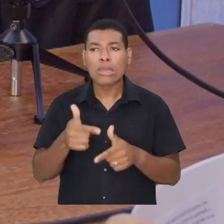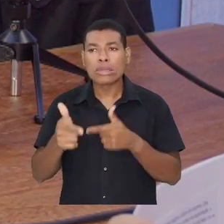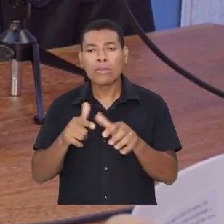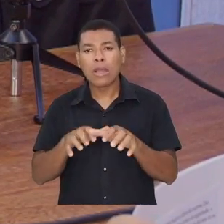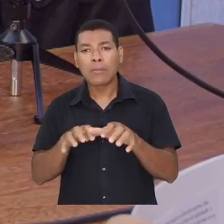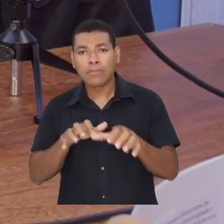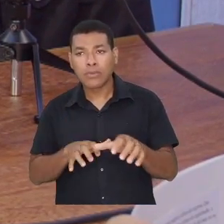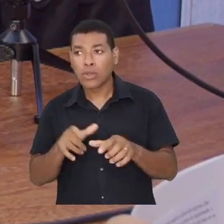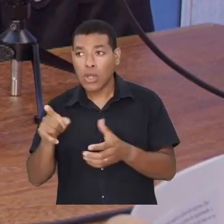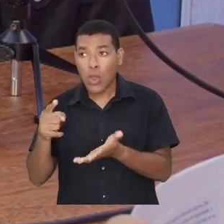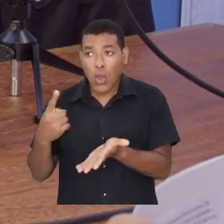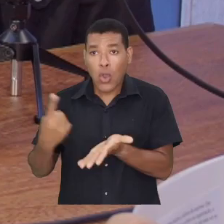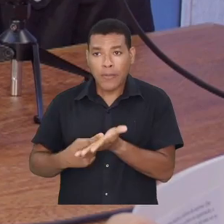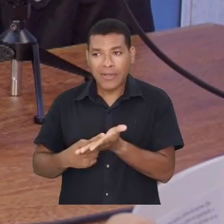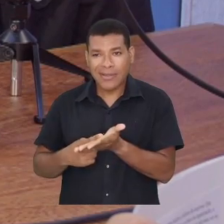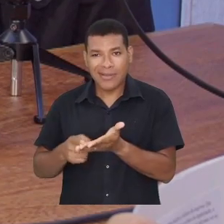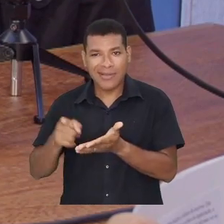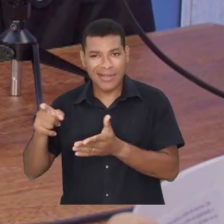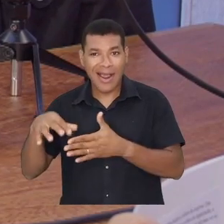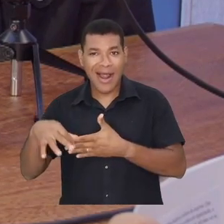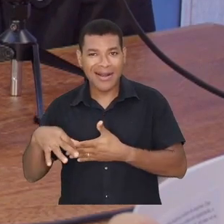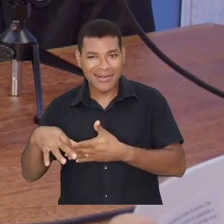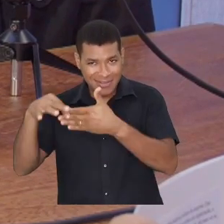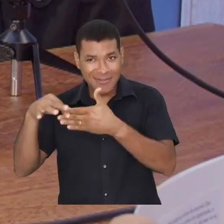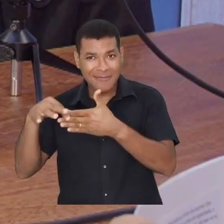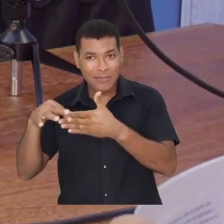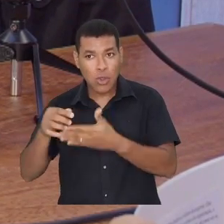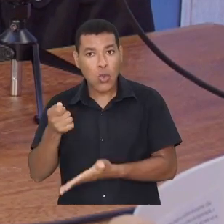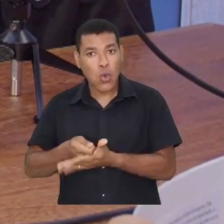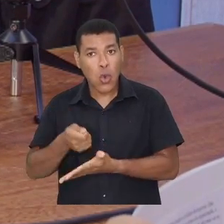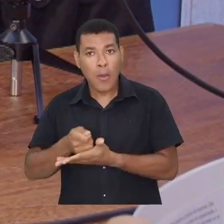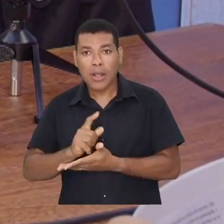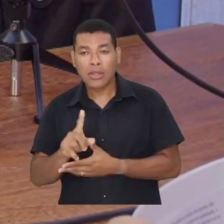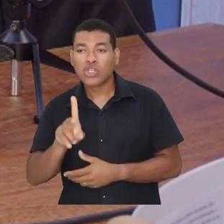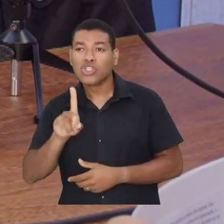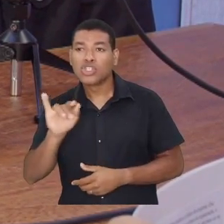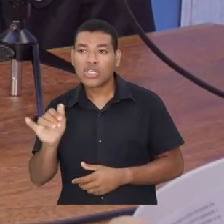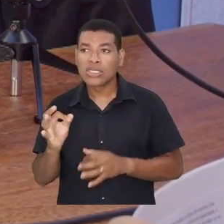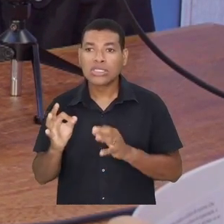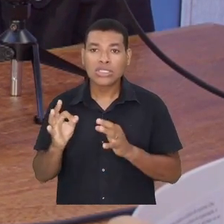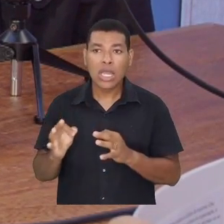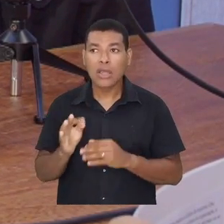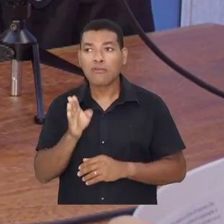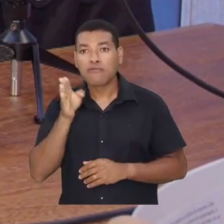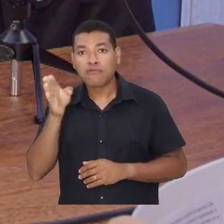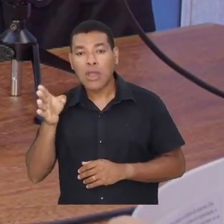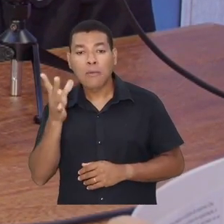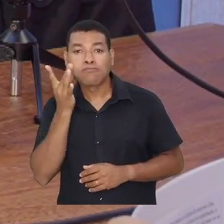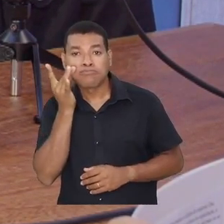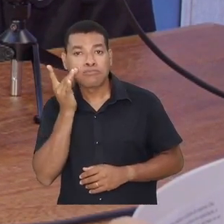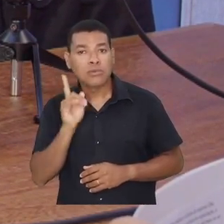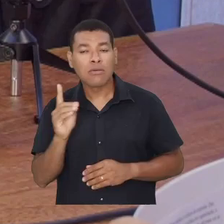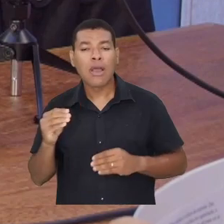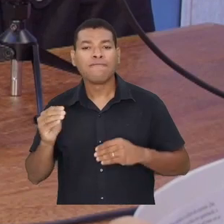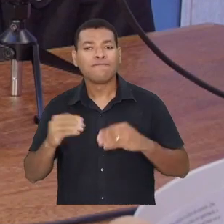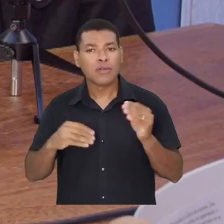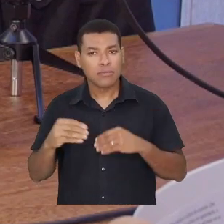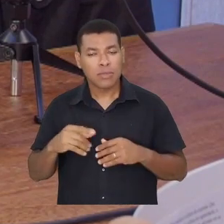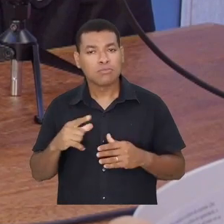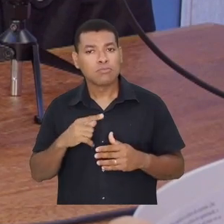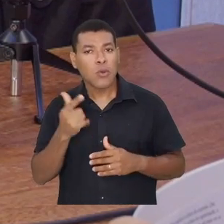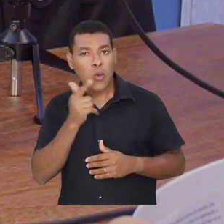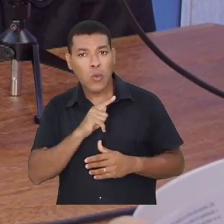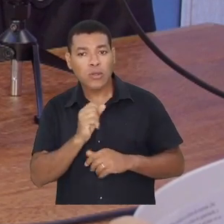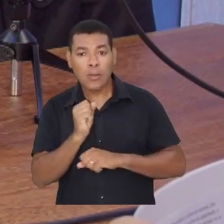com a liderança, né? Uhum. E não tem obrigatoriedade de dias certos para ir para a companhia. Flexibilidade é um atributo, é